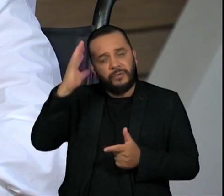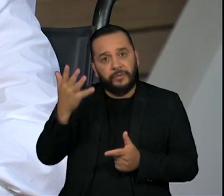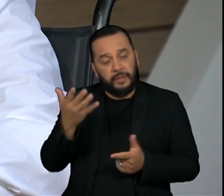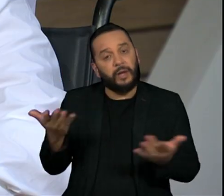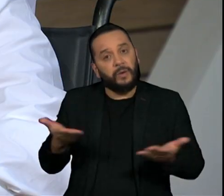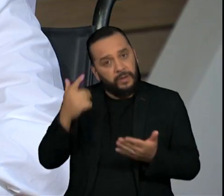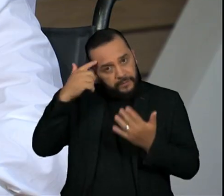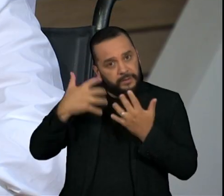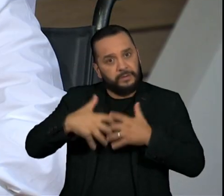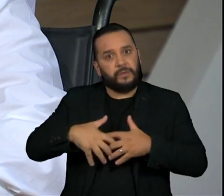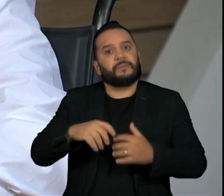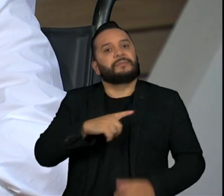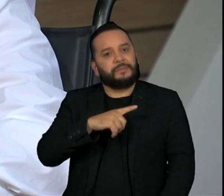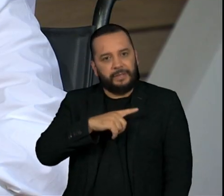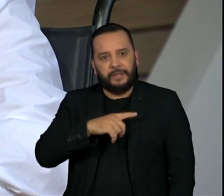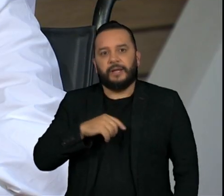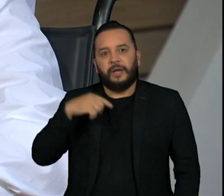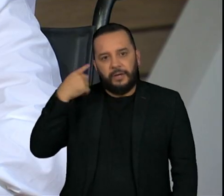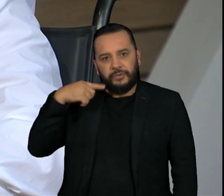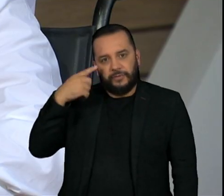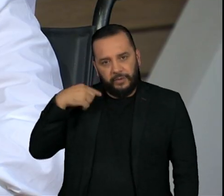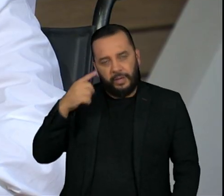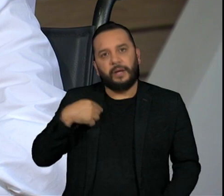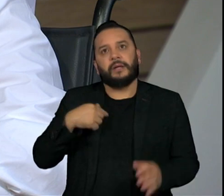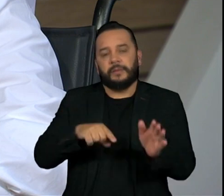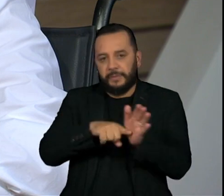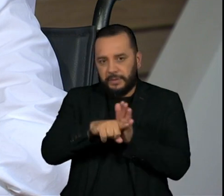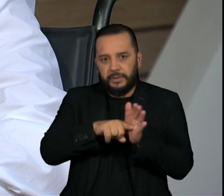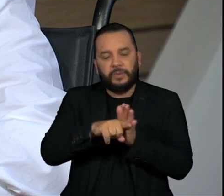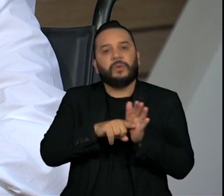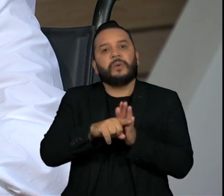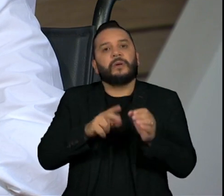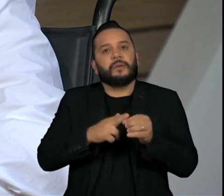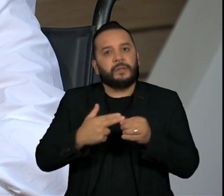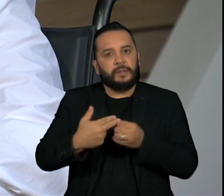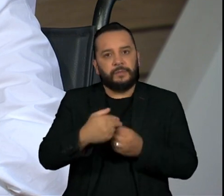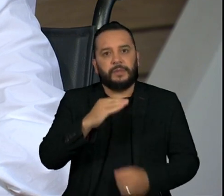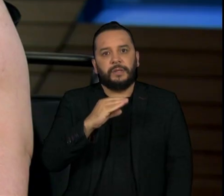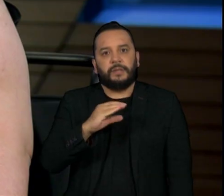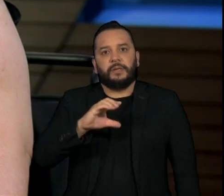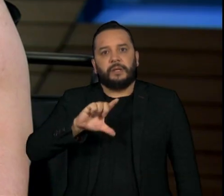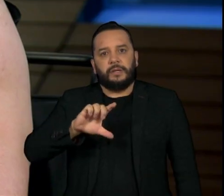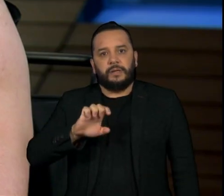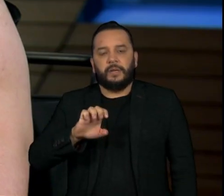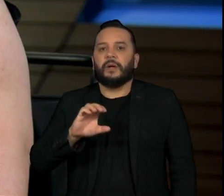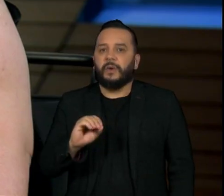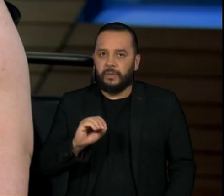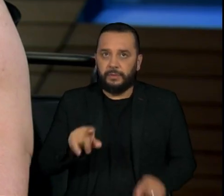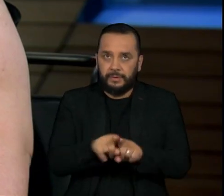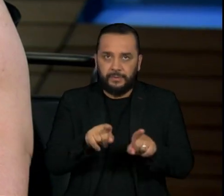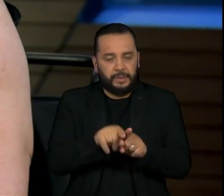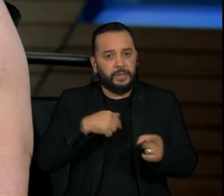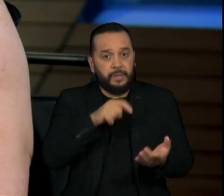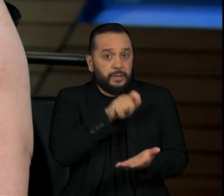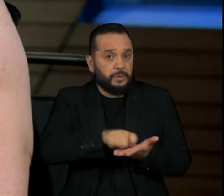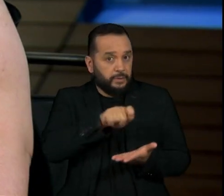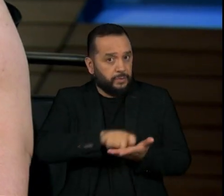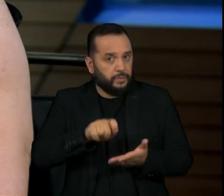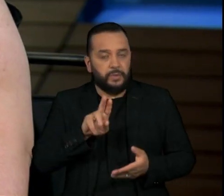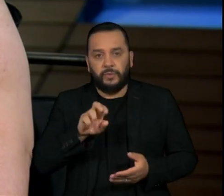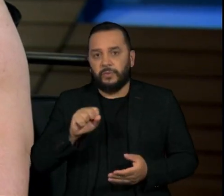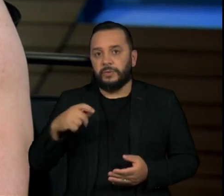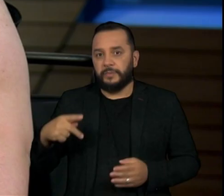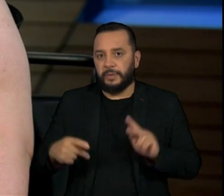advogada especializada em justiça restaurativa, pesquisadora da Unicamp, Cléo Garcia, a escritora e pesquisadora da USP,